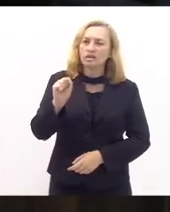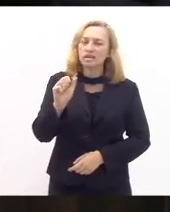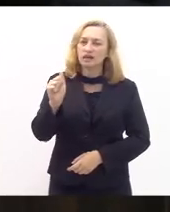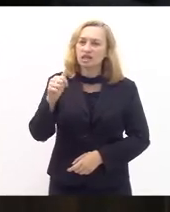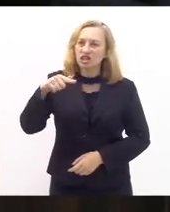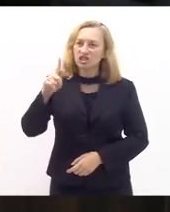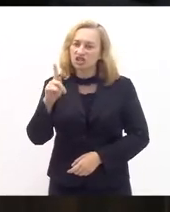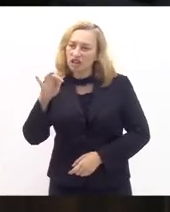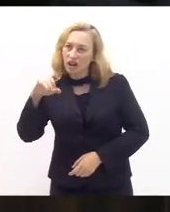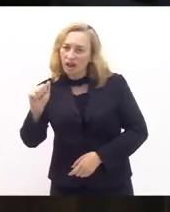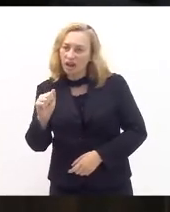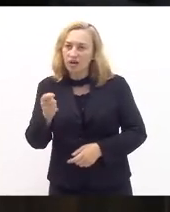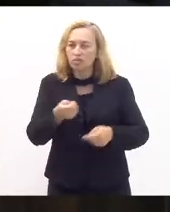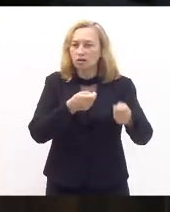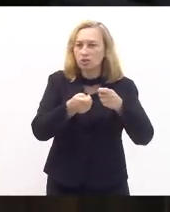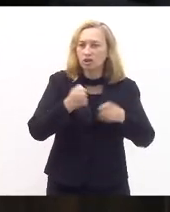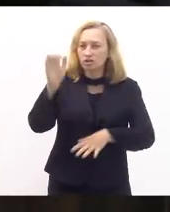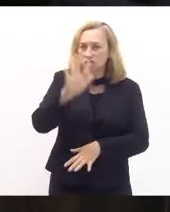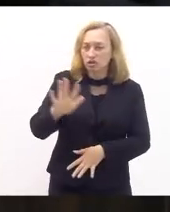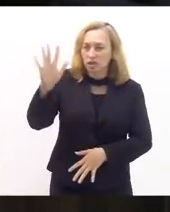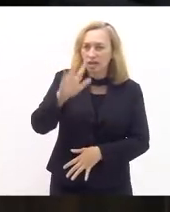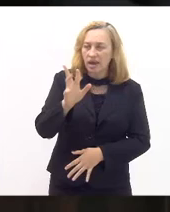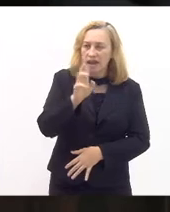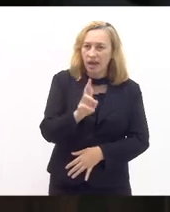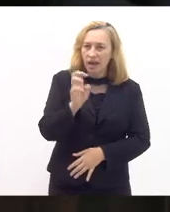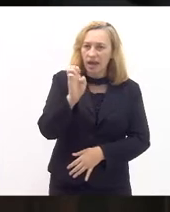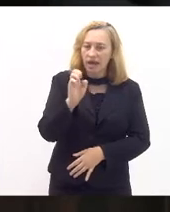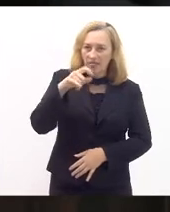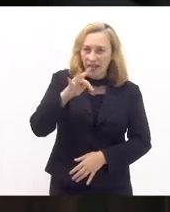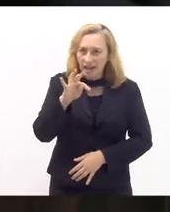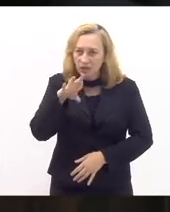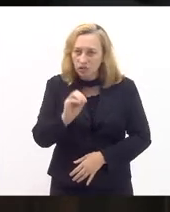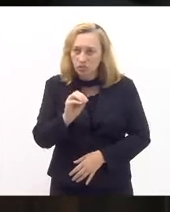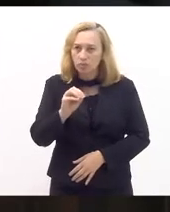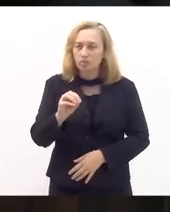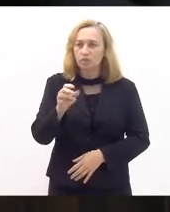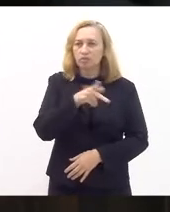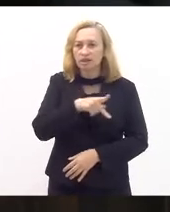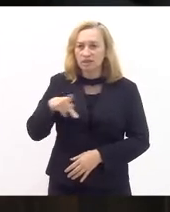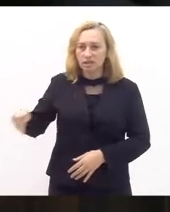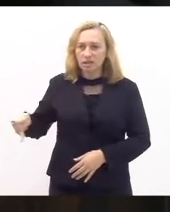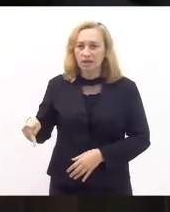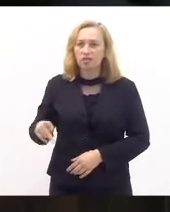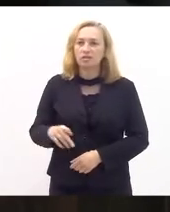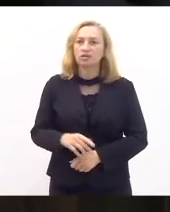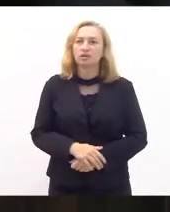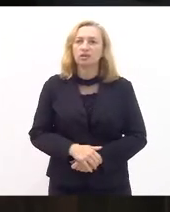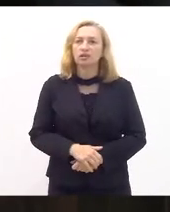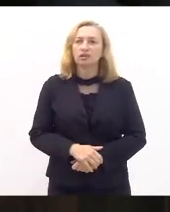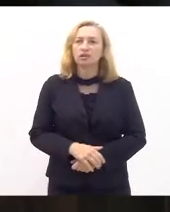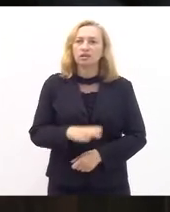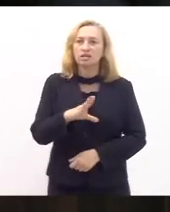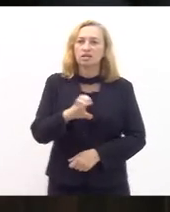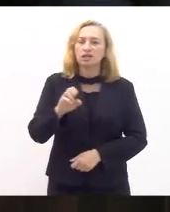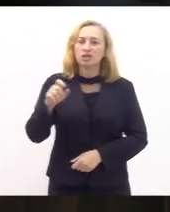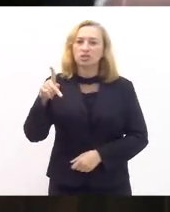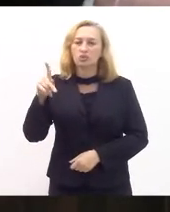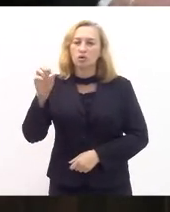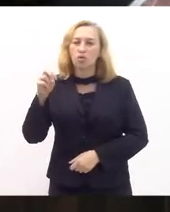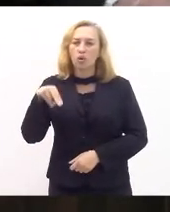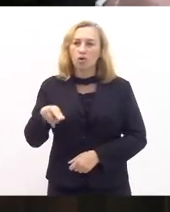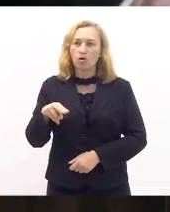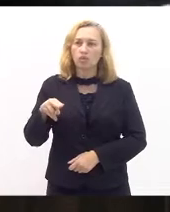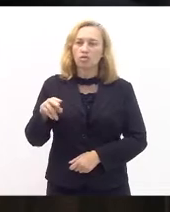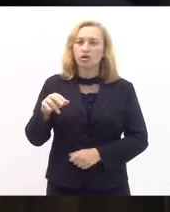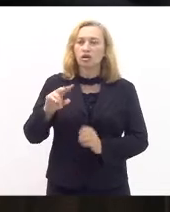Geral, ao Dr. Renato Mansur, presidente do SESCOM, Rio